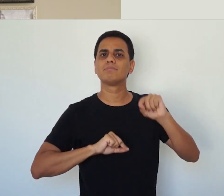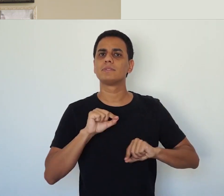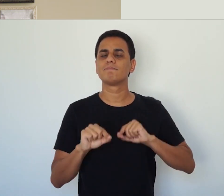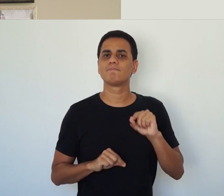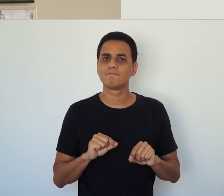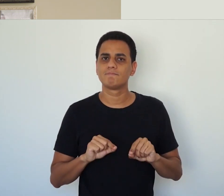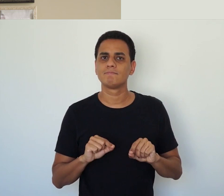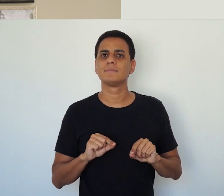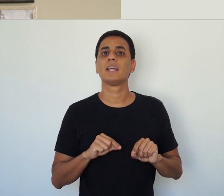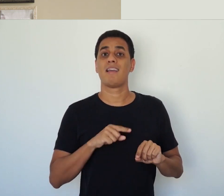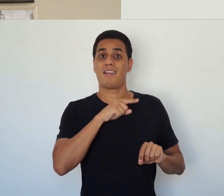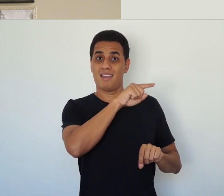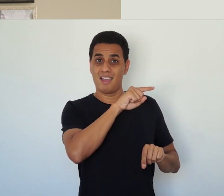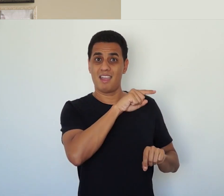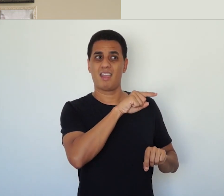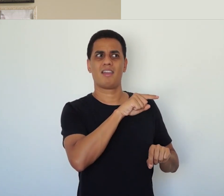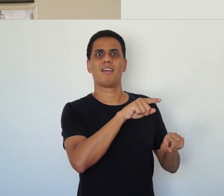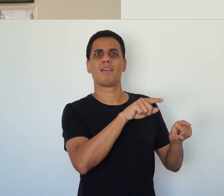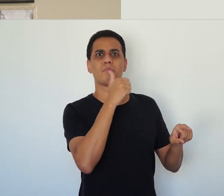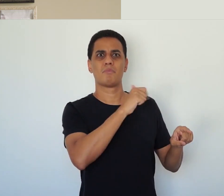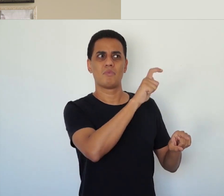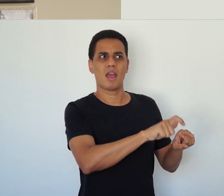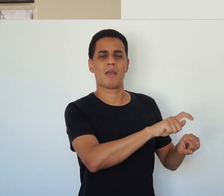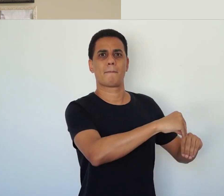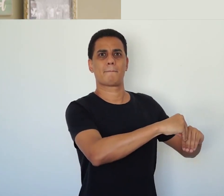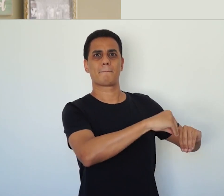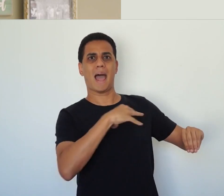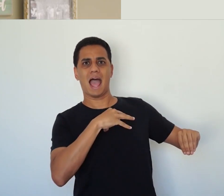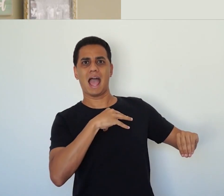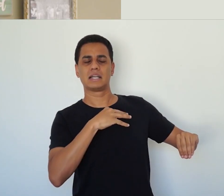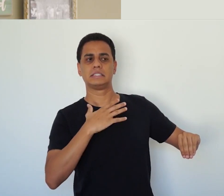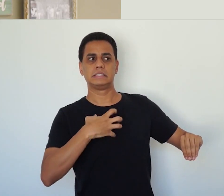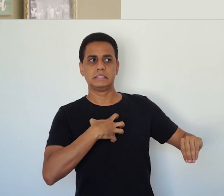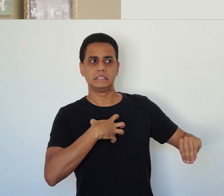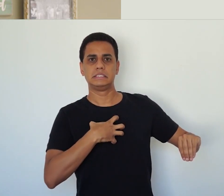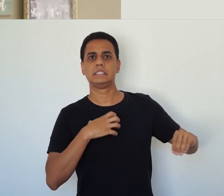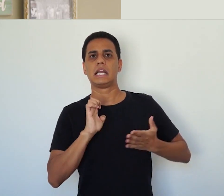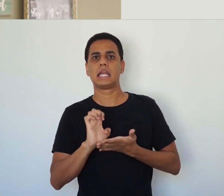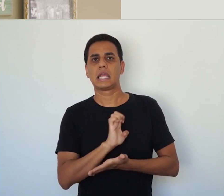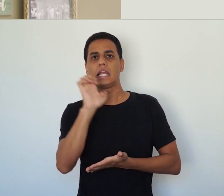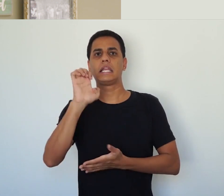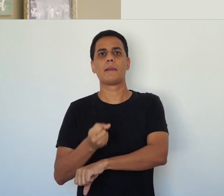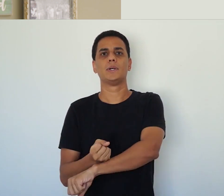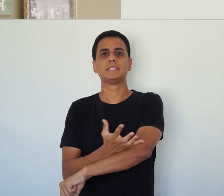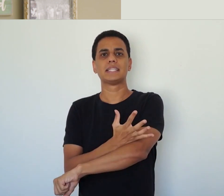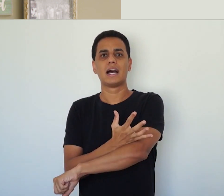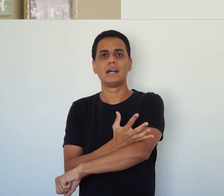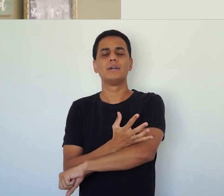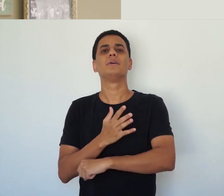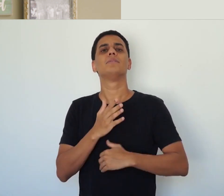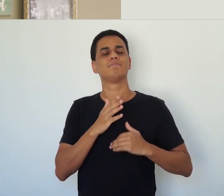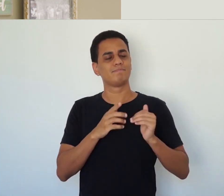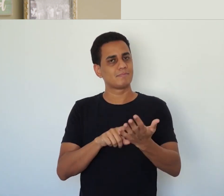começar a perceber como essa ameaça gera uma série de emoções na vida de